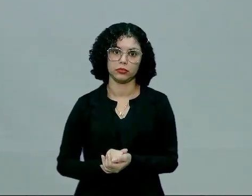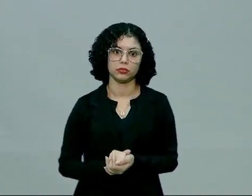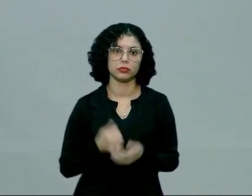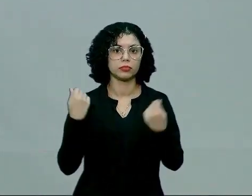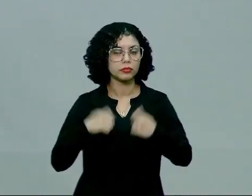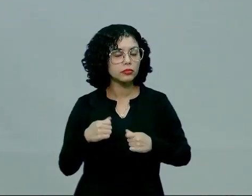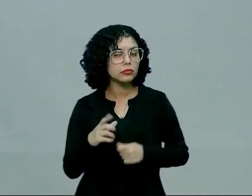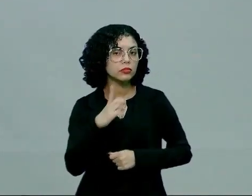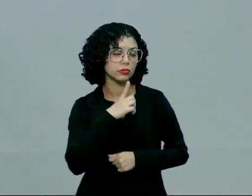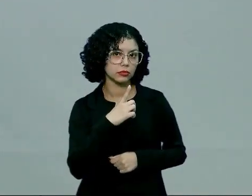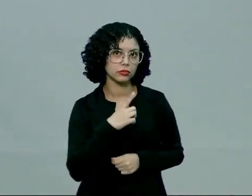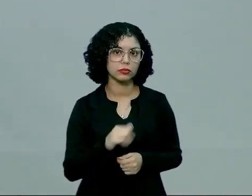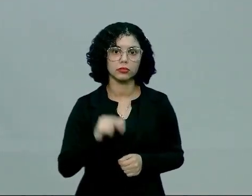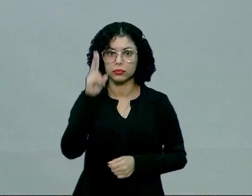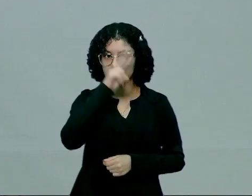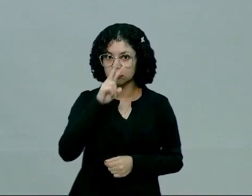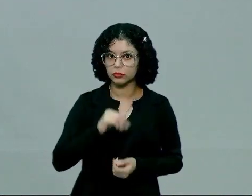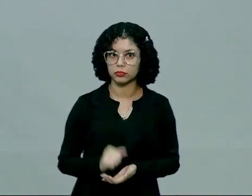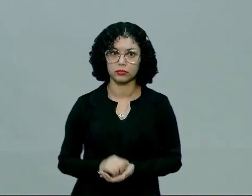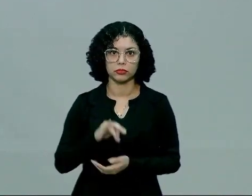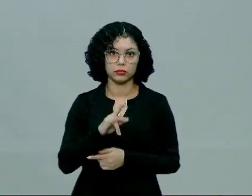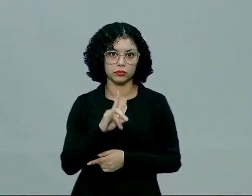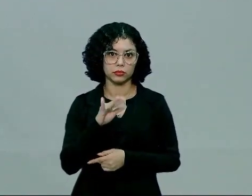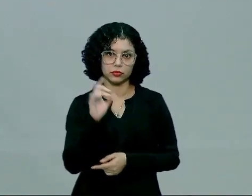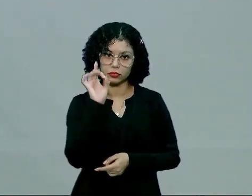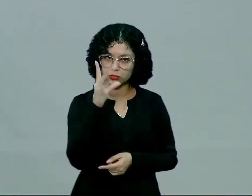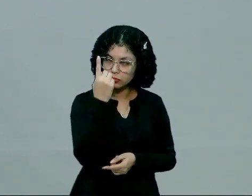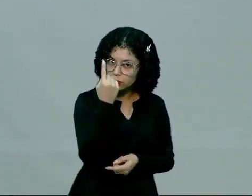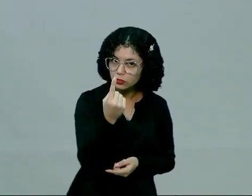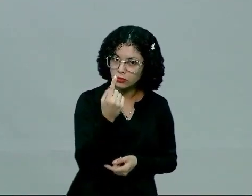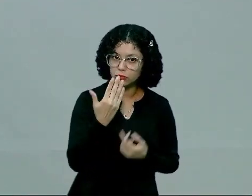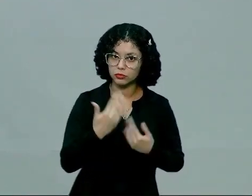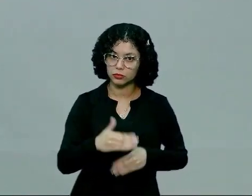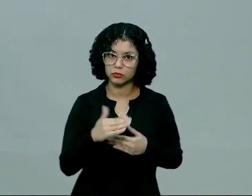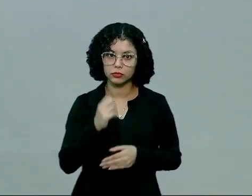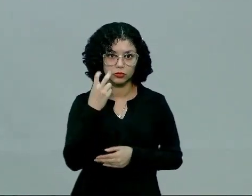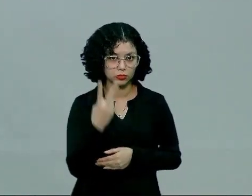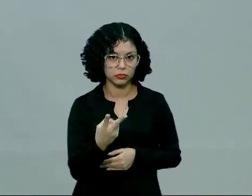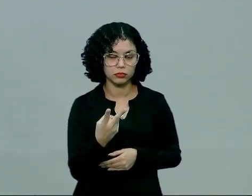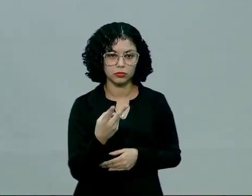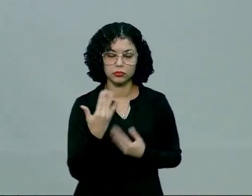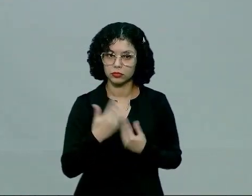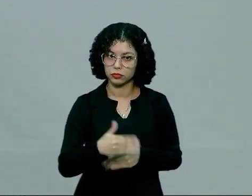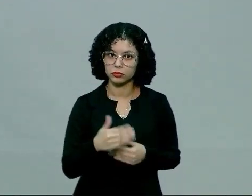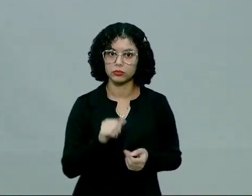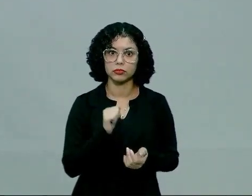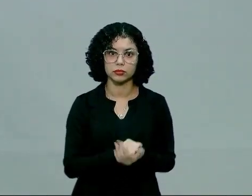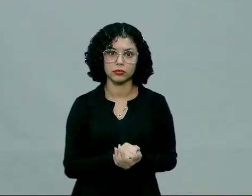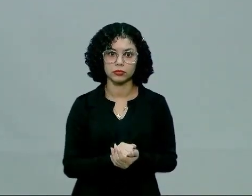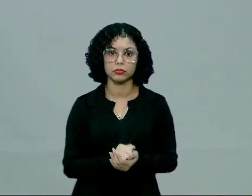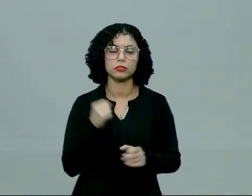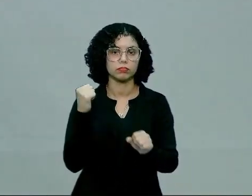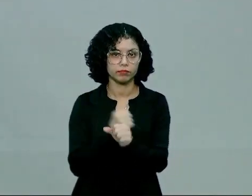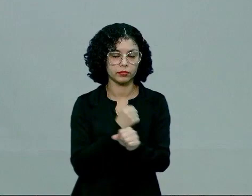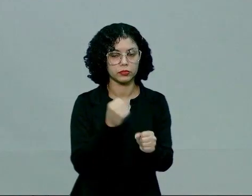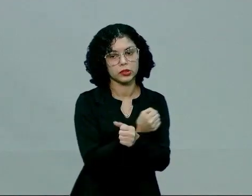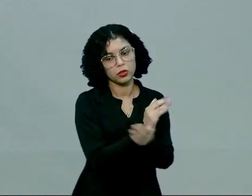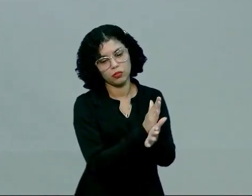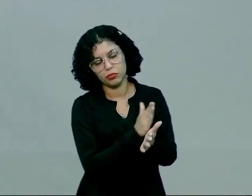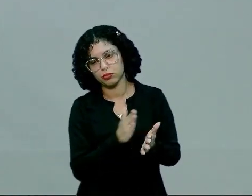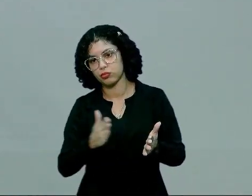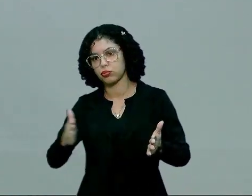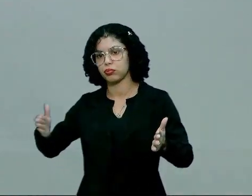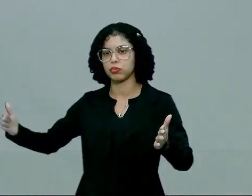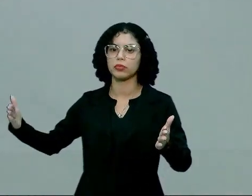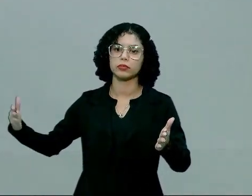é relevante lembre é uma maratona não é apenas um dia de prova ou dois dias de prova é uma construção é